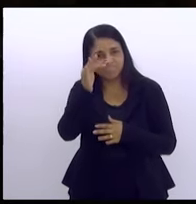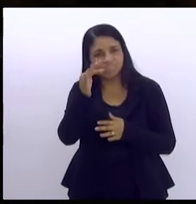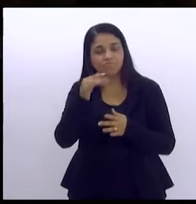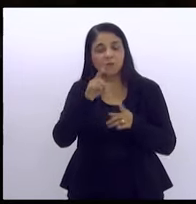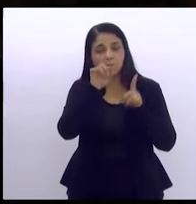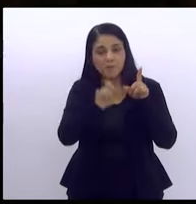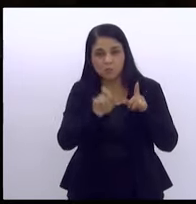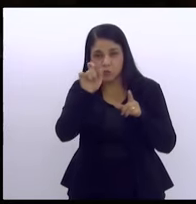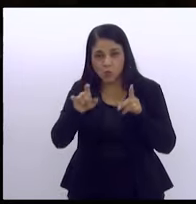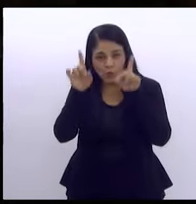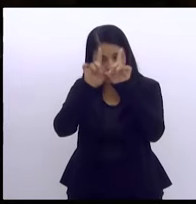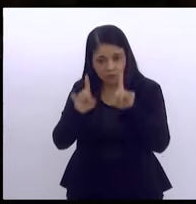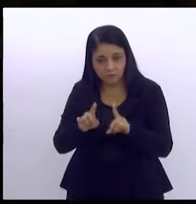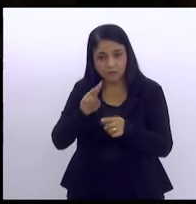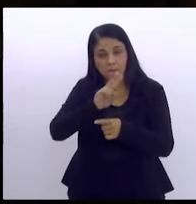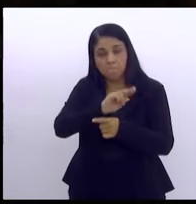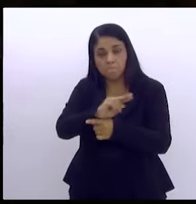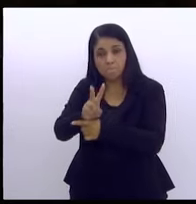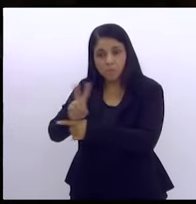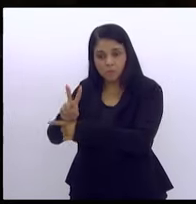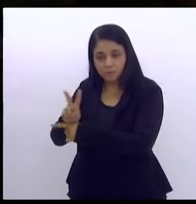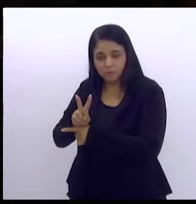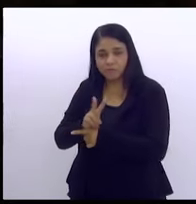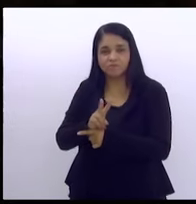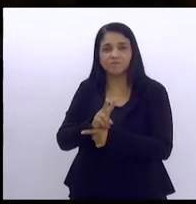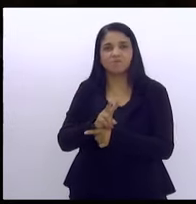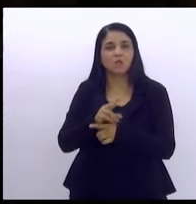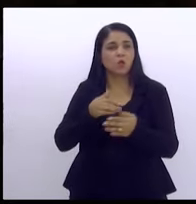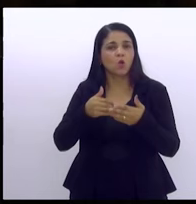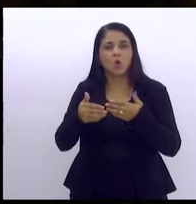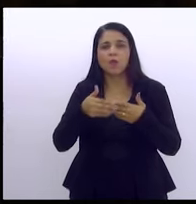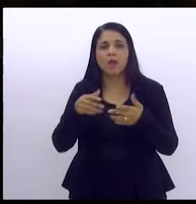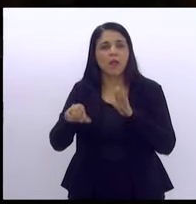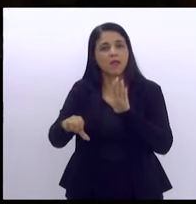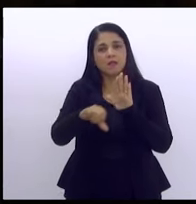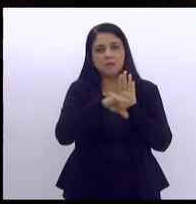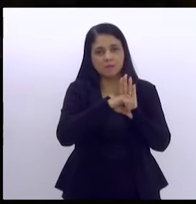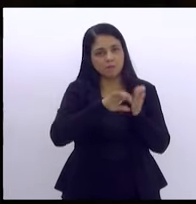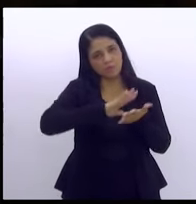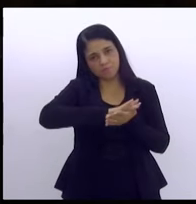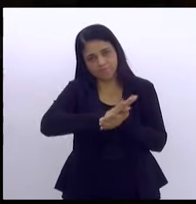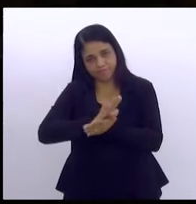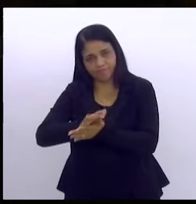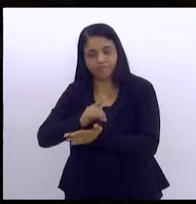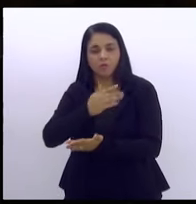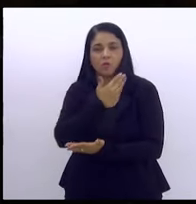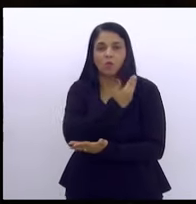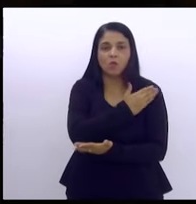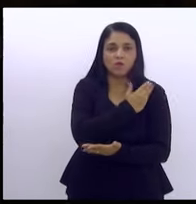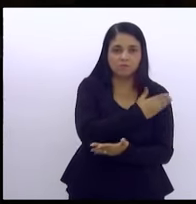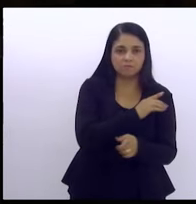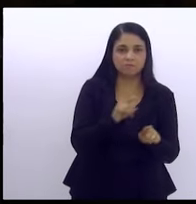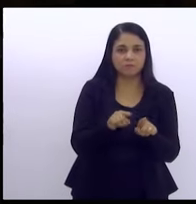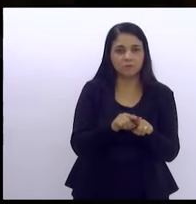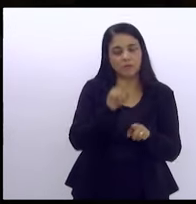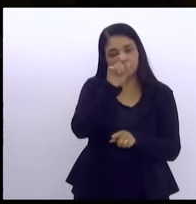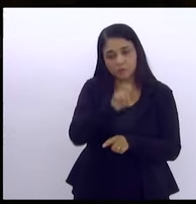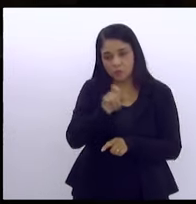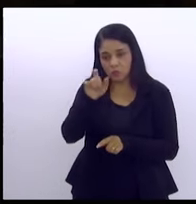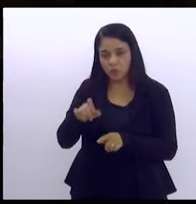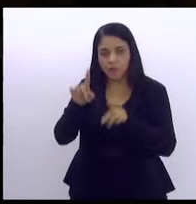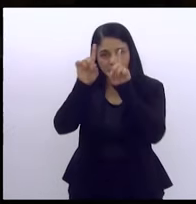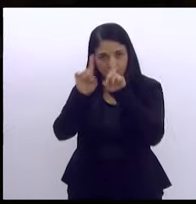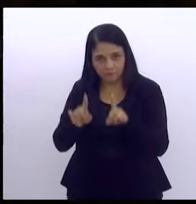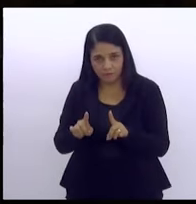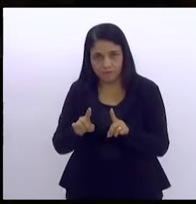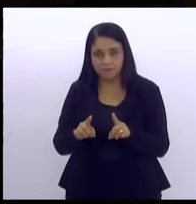com deficiência protegida por todo tipo de crime de intolerância racial e de intolerância à pessoa com deficiência.